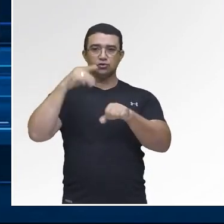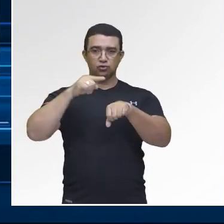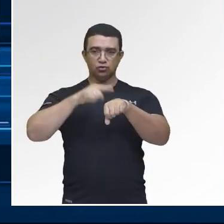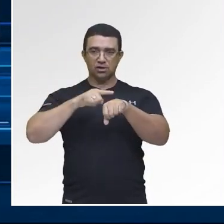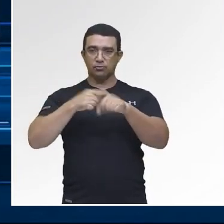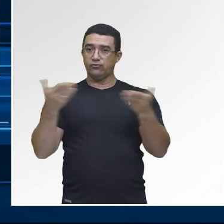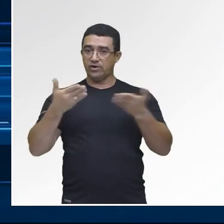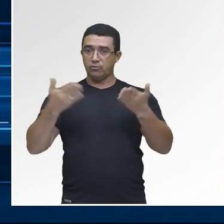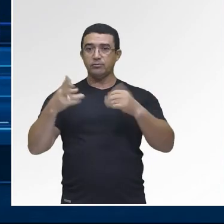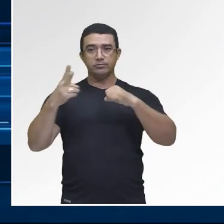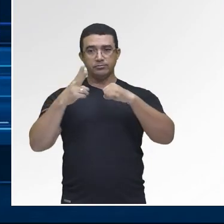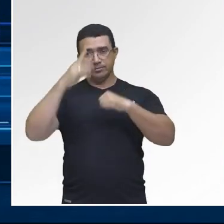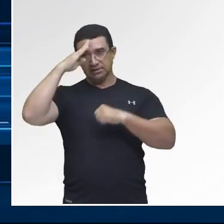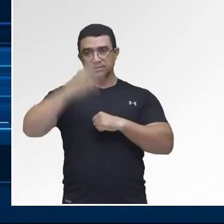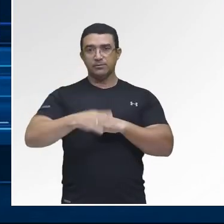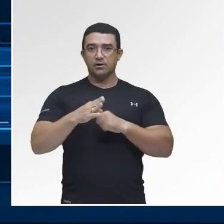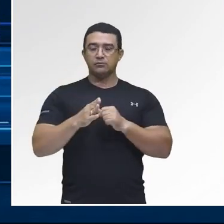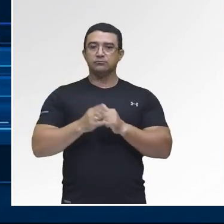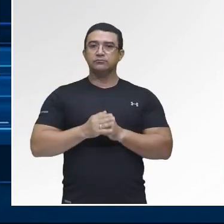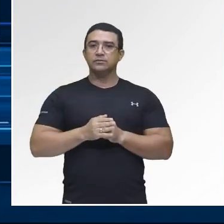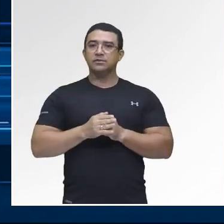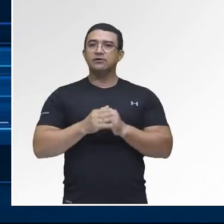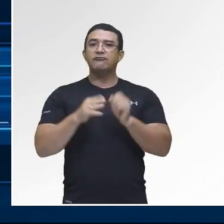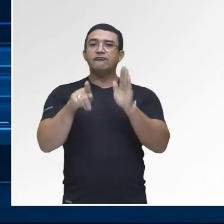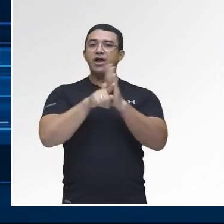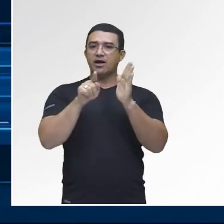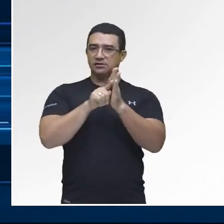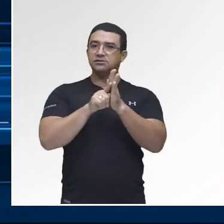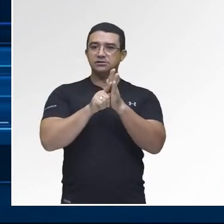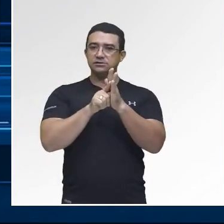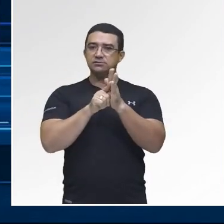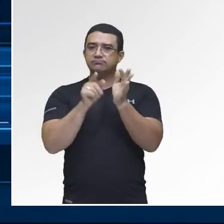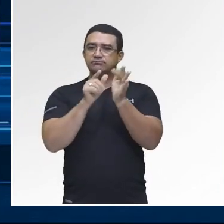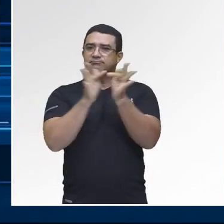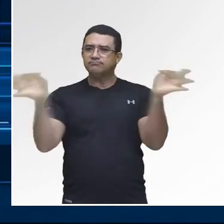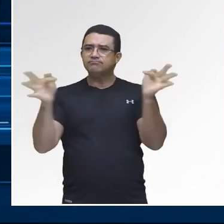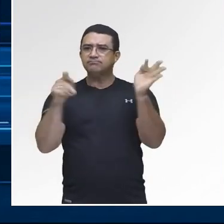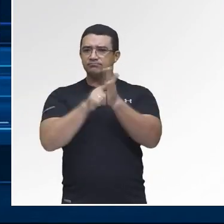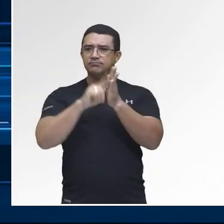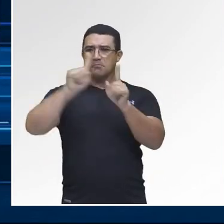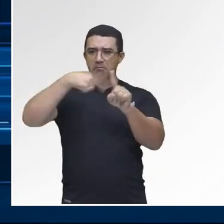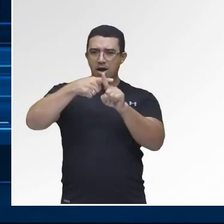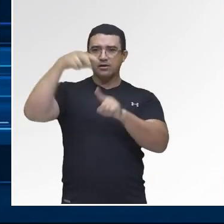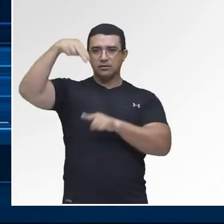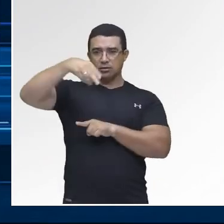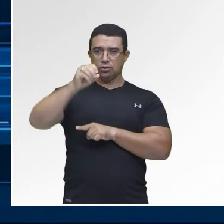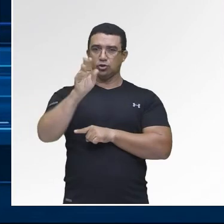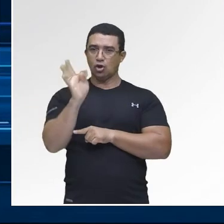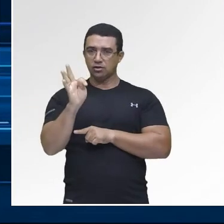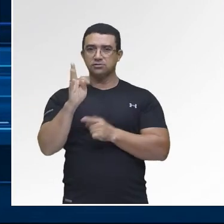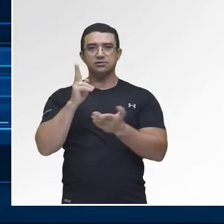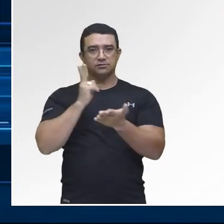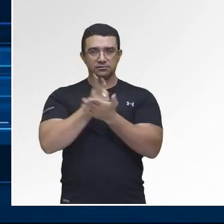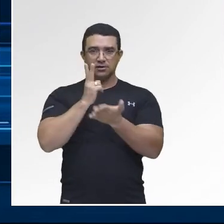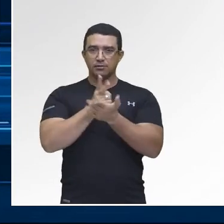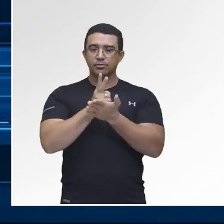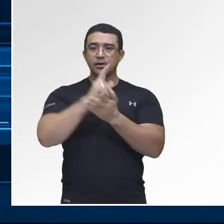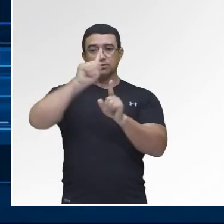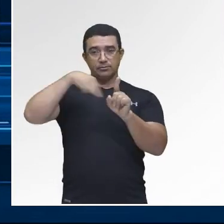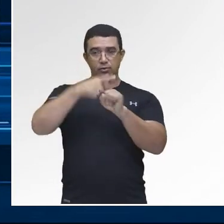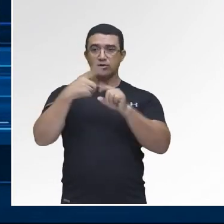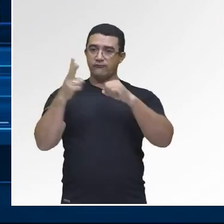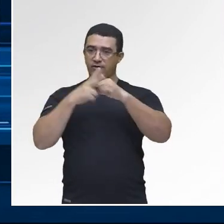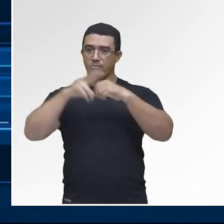no meio deles, quando a frase for negativa, eu vou ter sempre o acréscimo do not. É sempre depois do verbo auxiliar que o